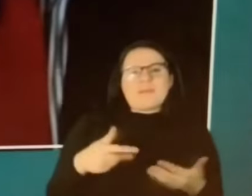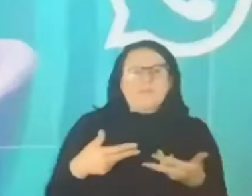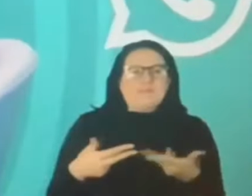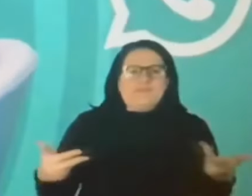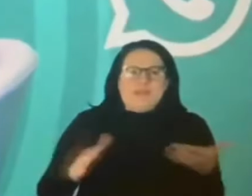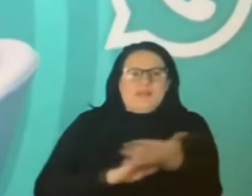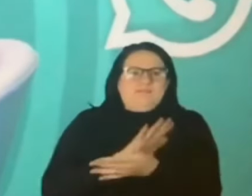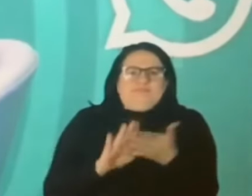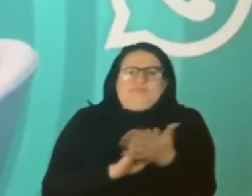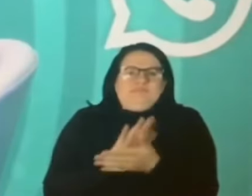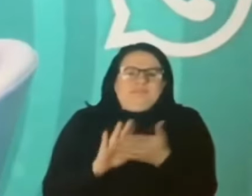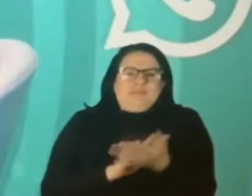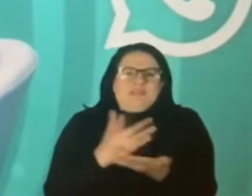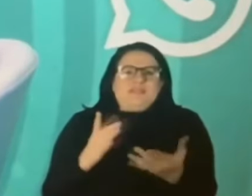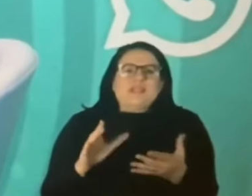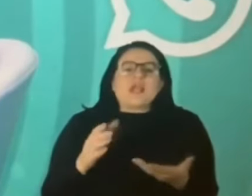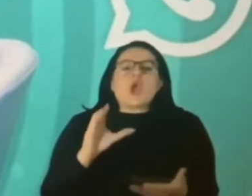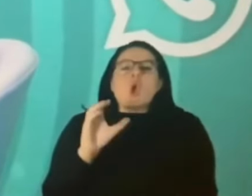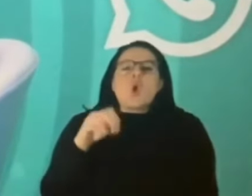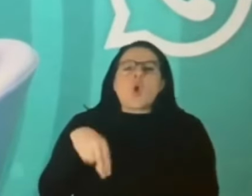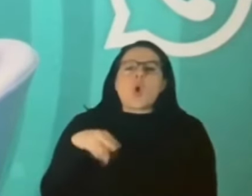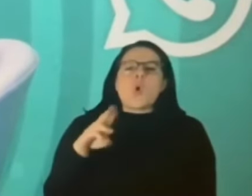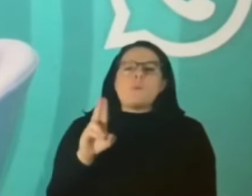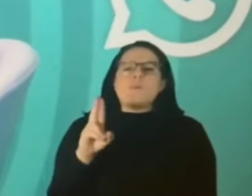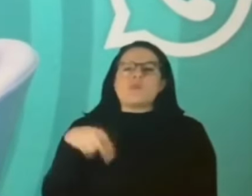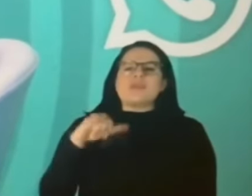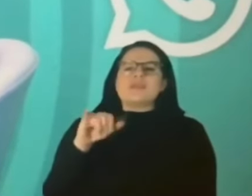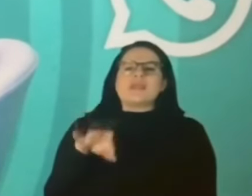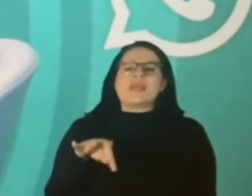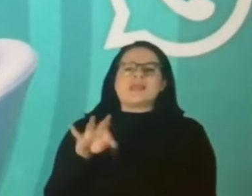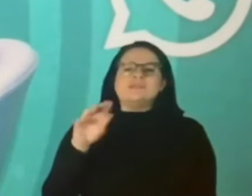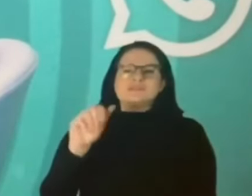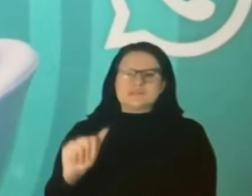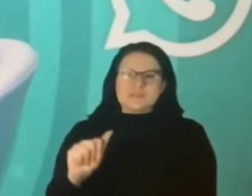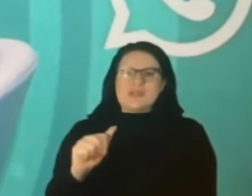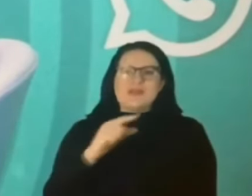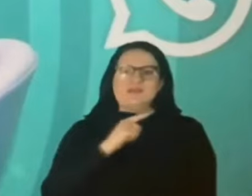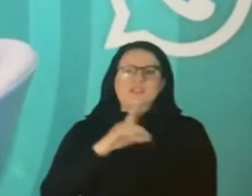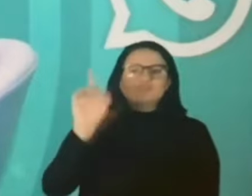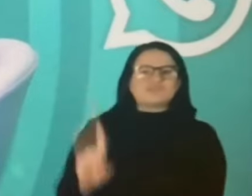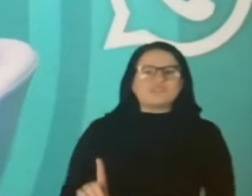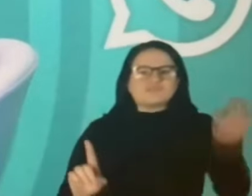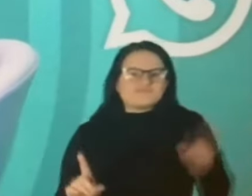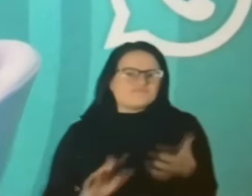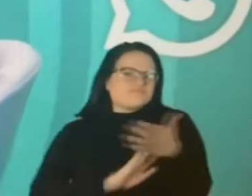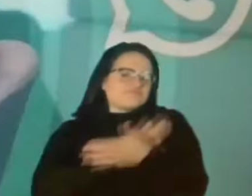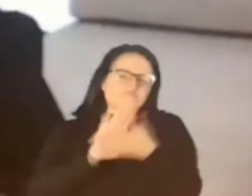de um instrumento comunista, nem de um instrumento de direita, nem de esquerda, mas de instrumento de grupos